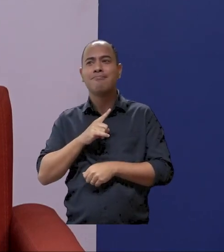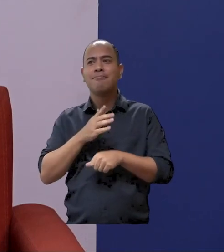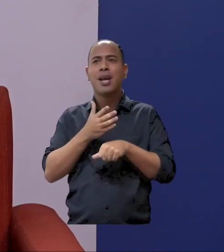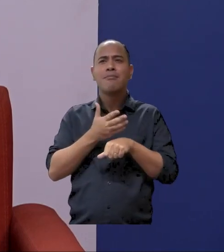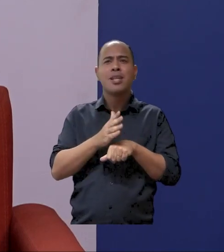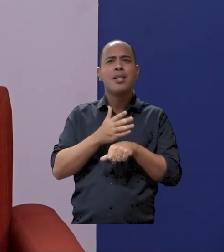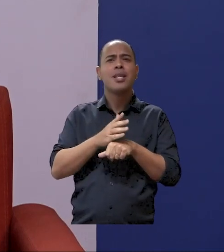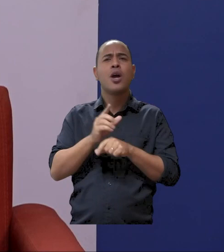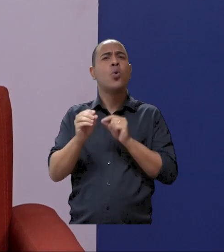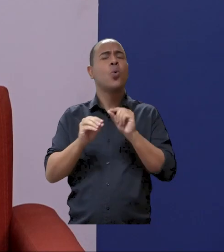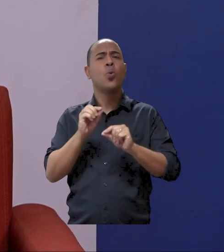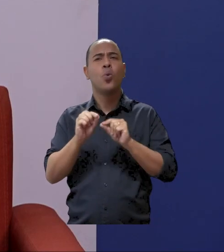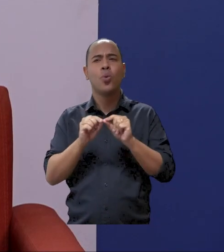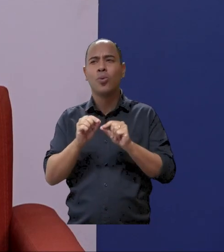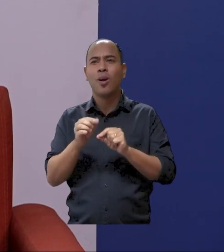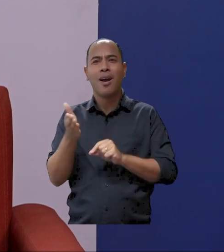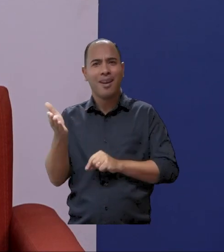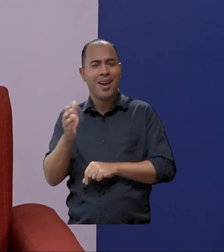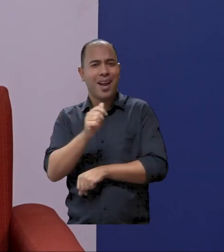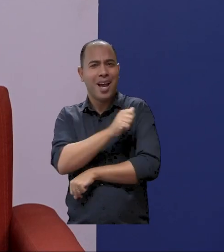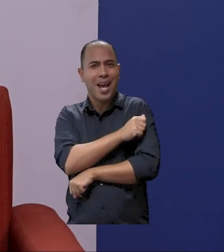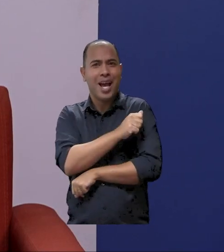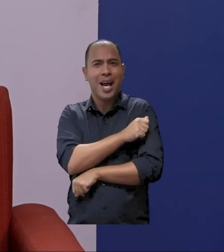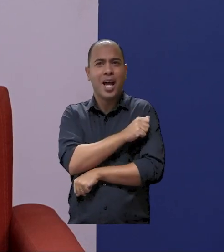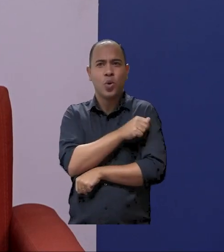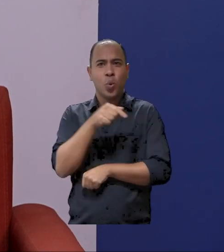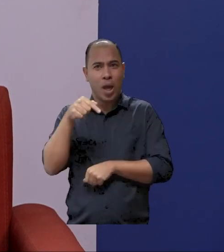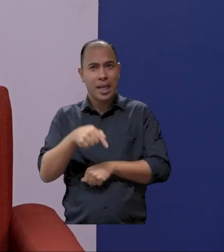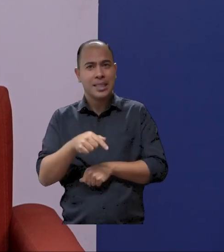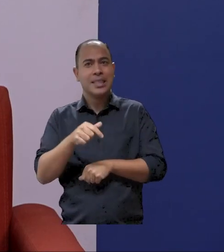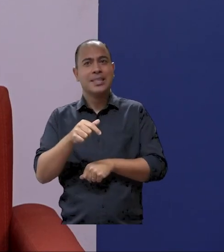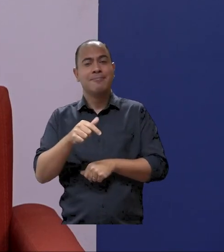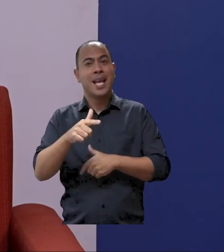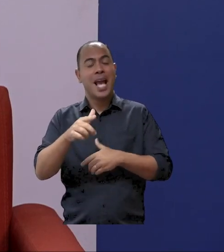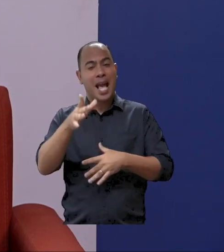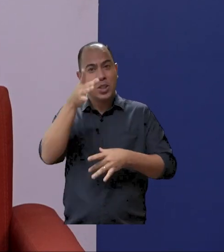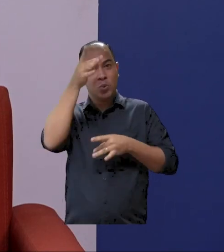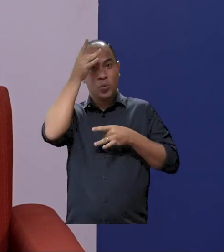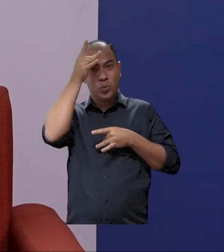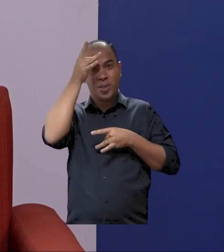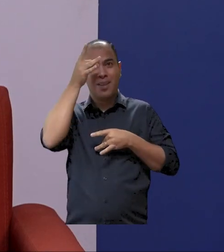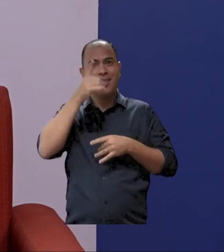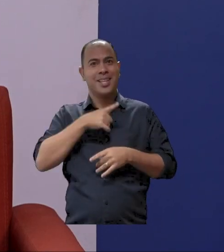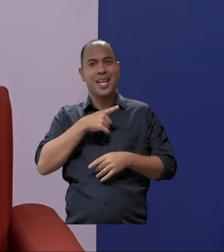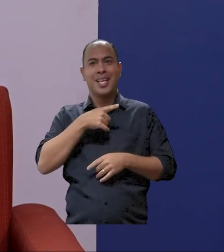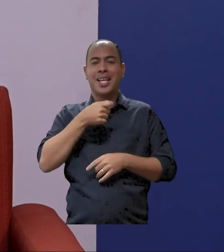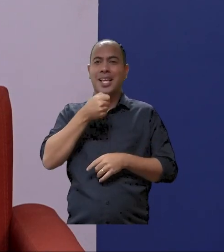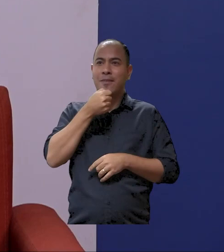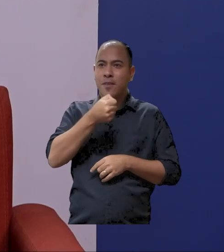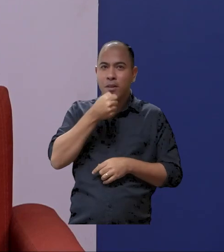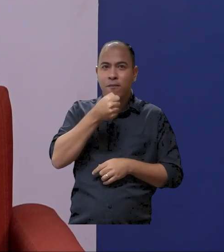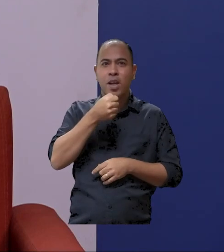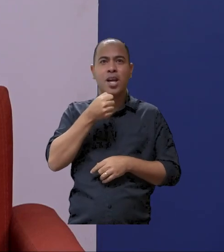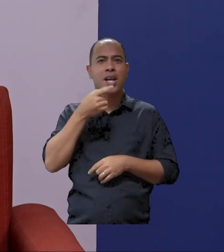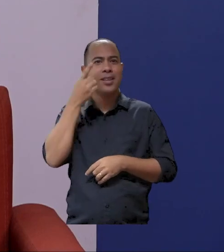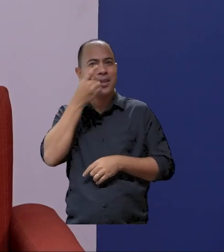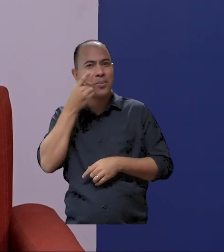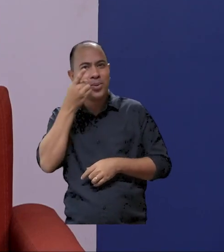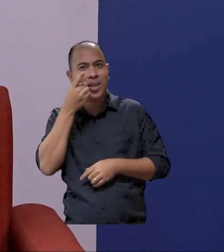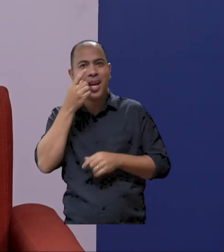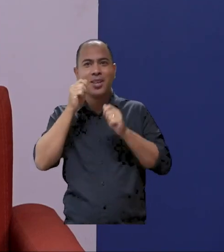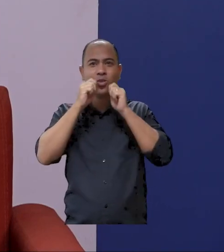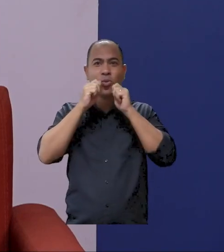uma simulação, né, juntamente com esses estudantes, eles assumem a função como deputado, como jornalista,